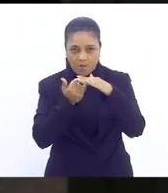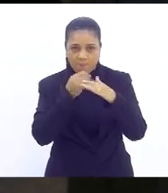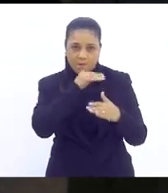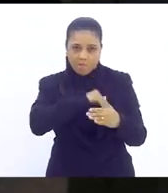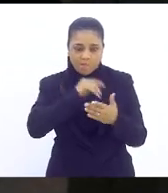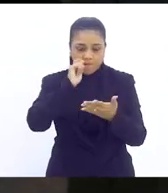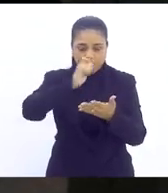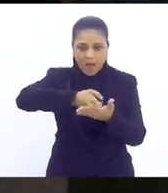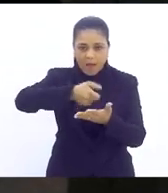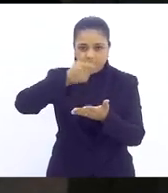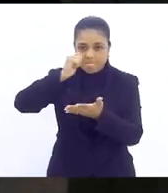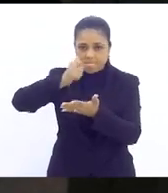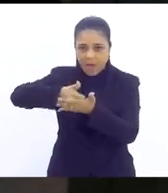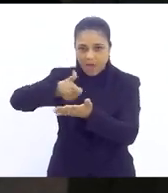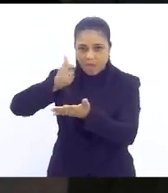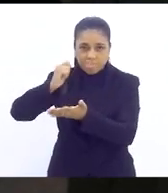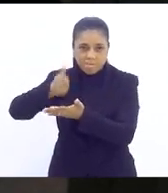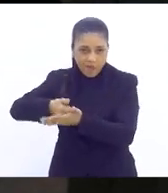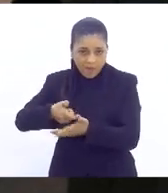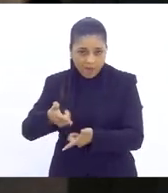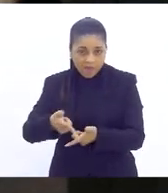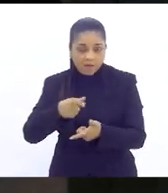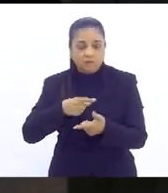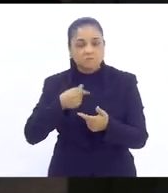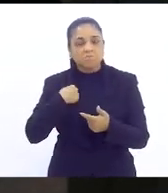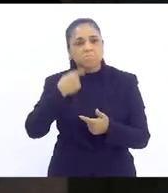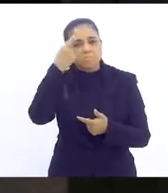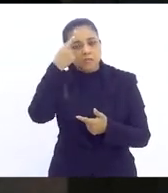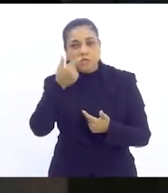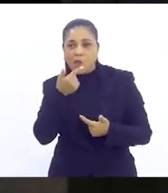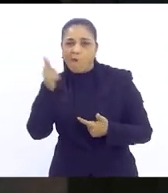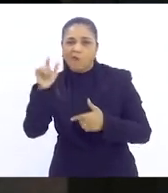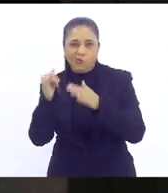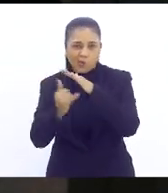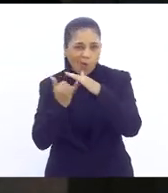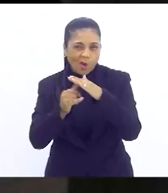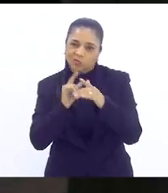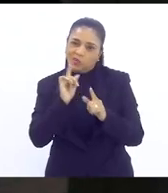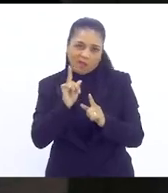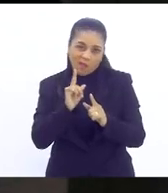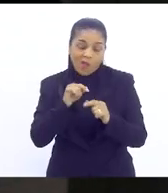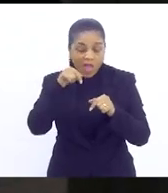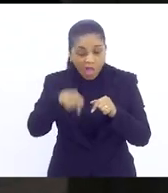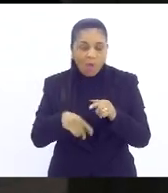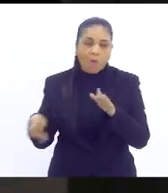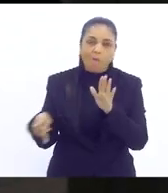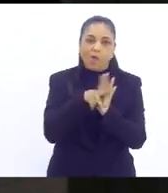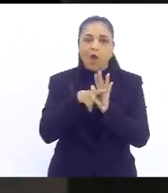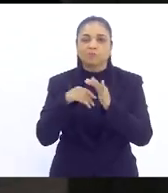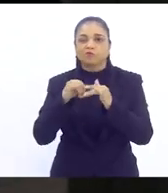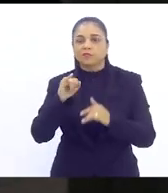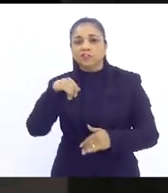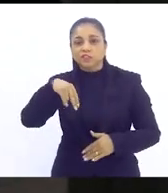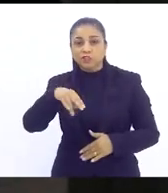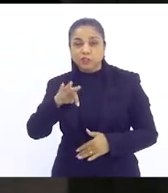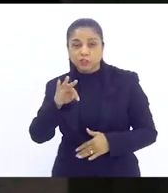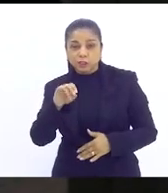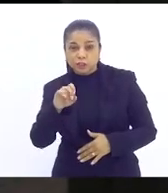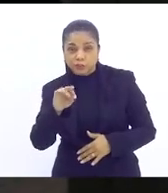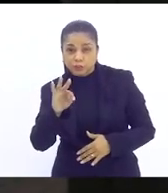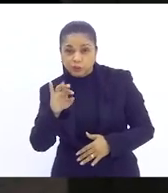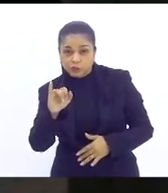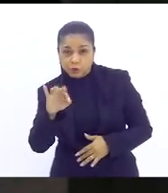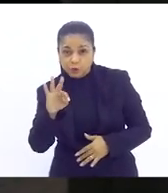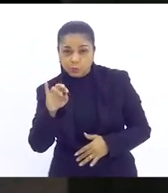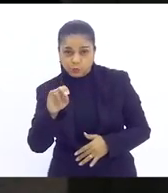pertencimento que muita gente acha que é de outro órgão sendo do Instituto é e